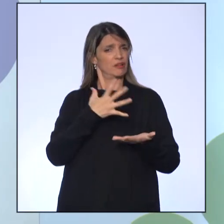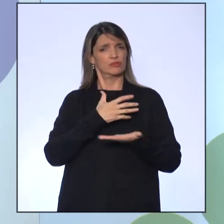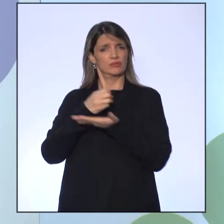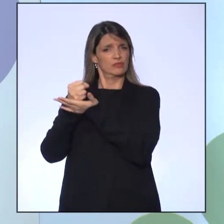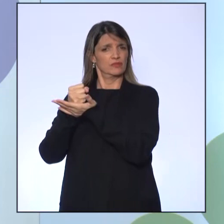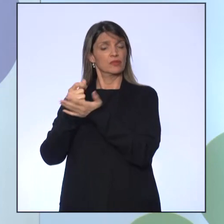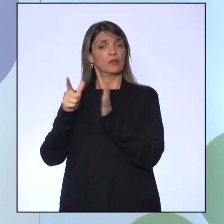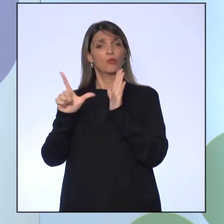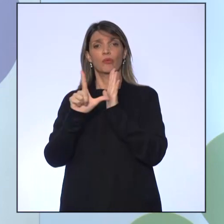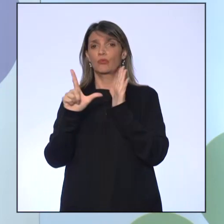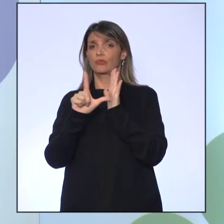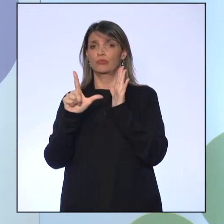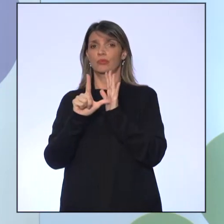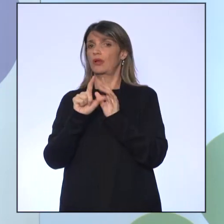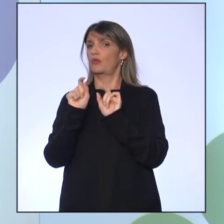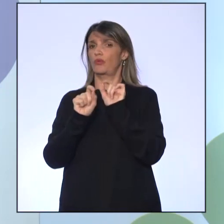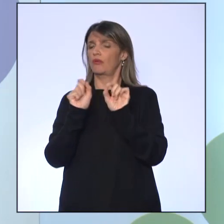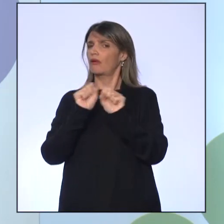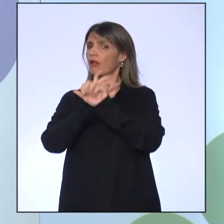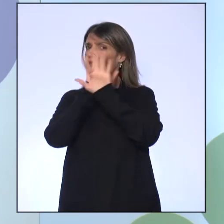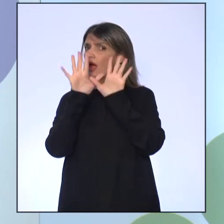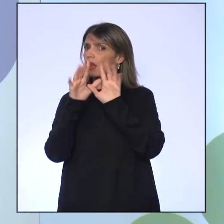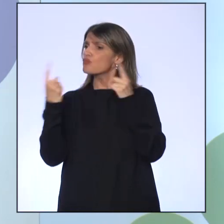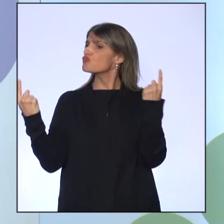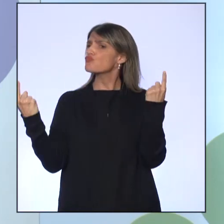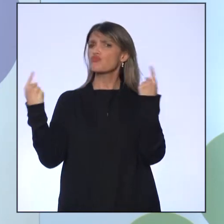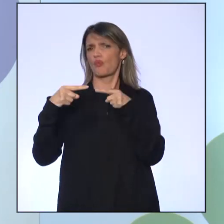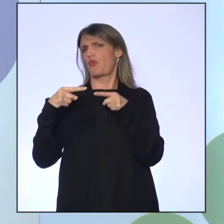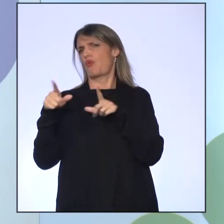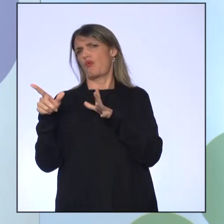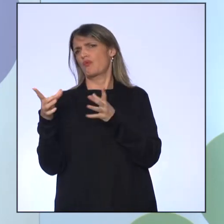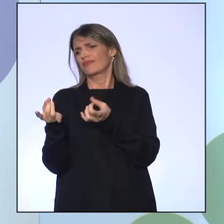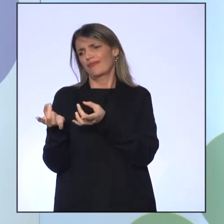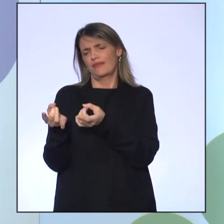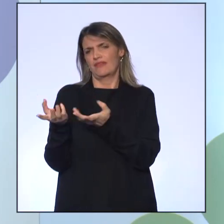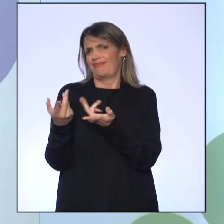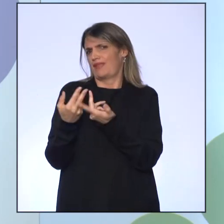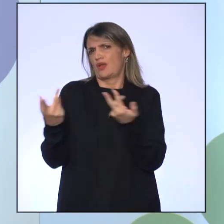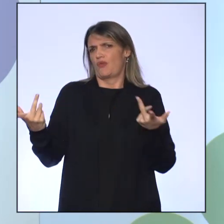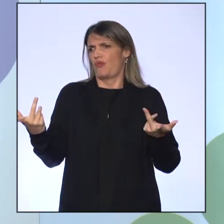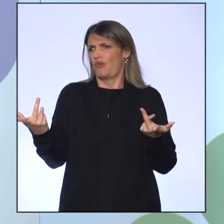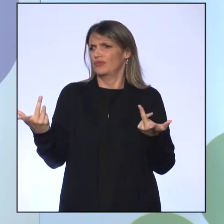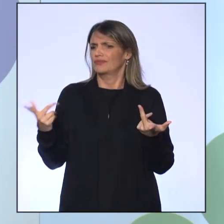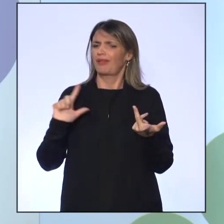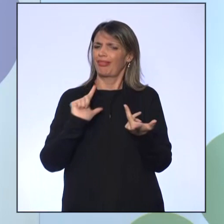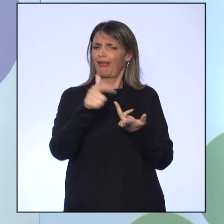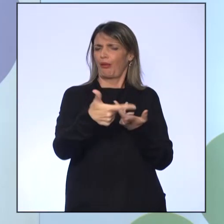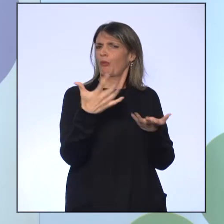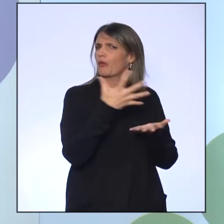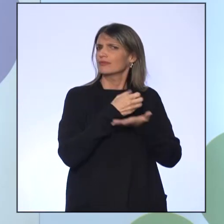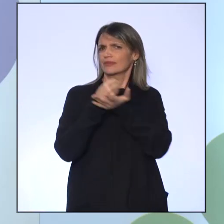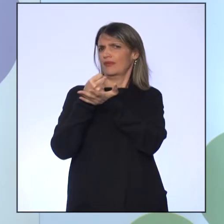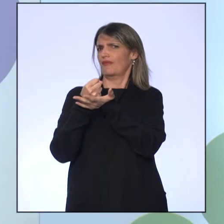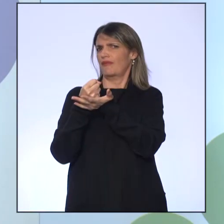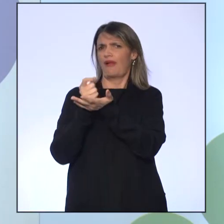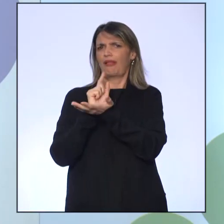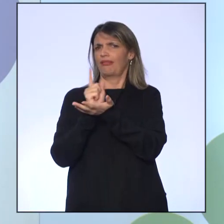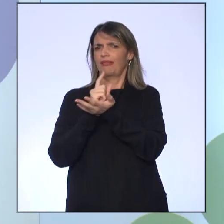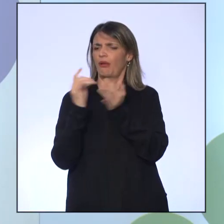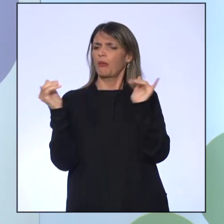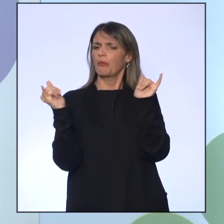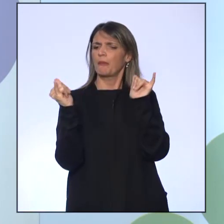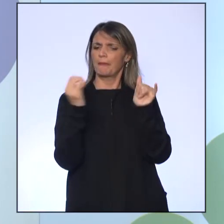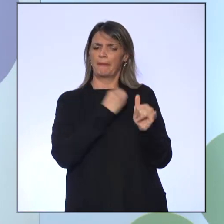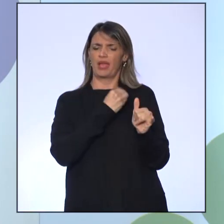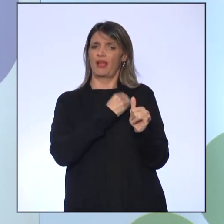posição do Lutero era extremamente clara, ele era contra a venda de indulgências, justamente porque ele defendia que o perdão dos pecados,